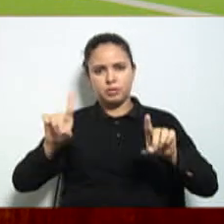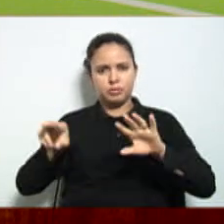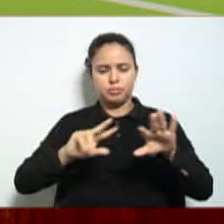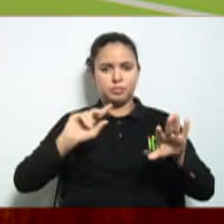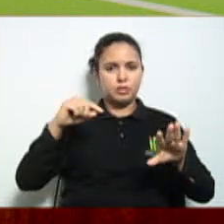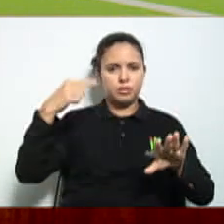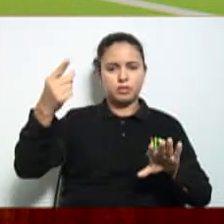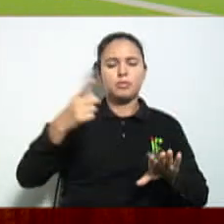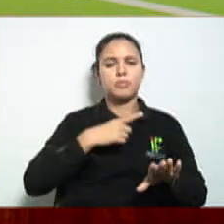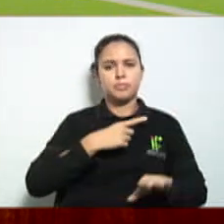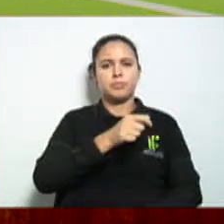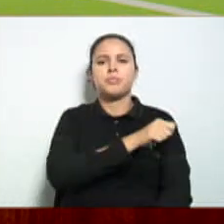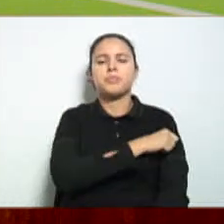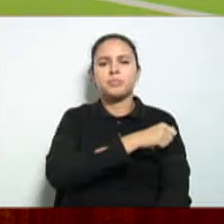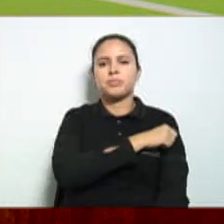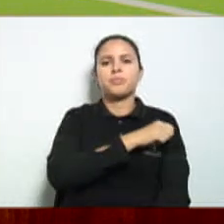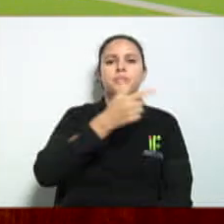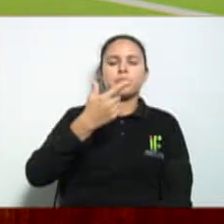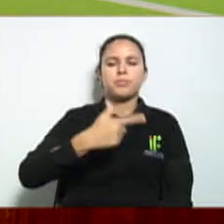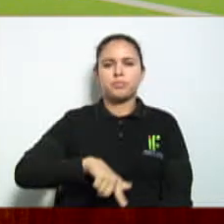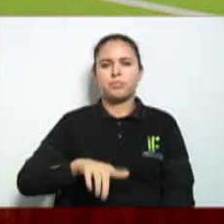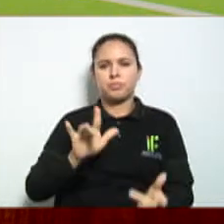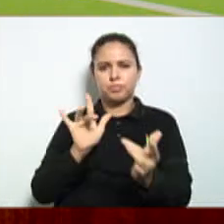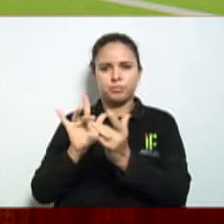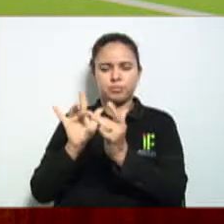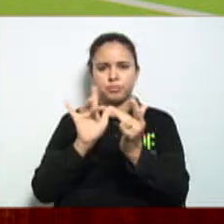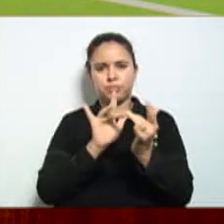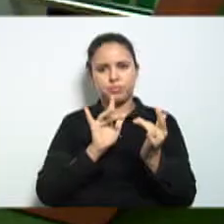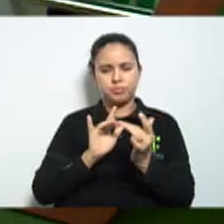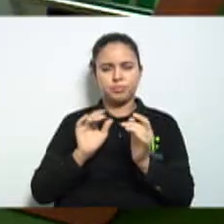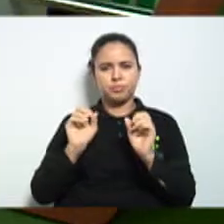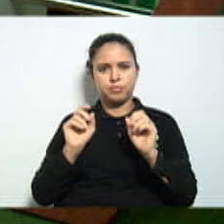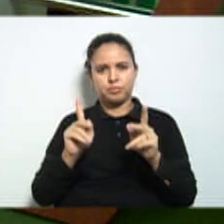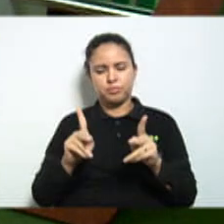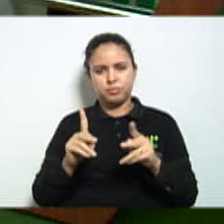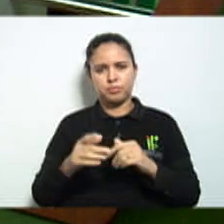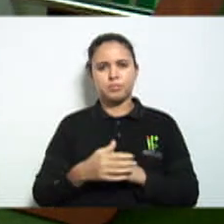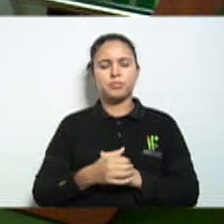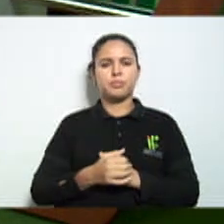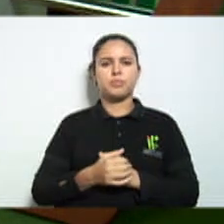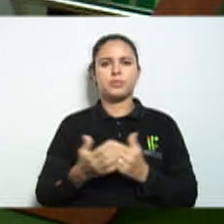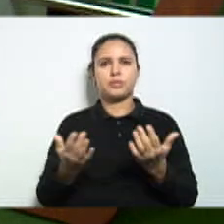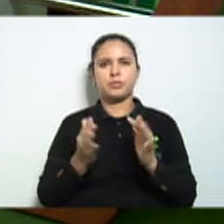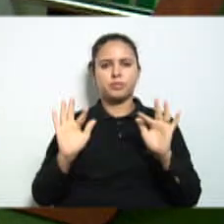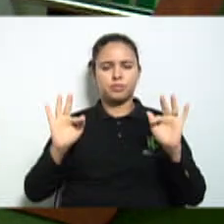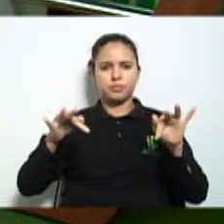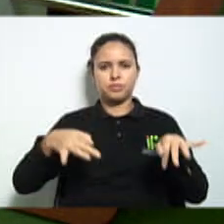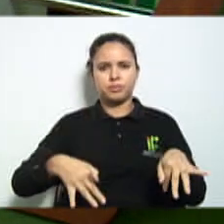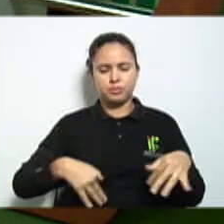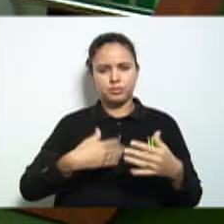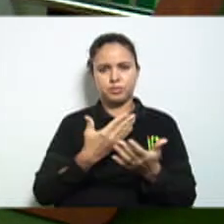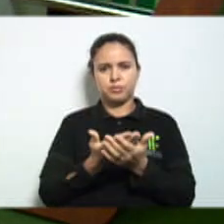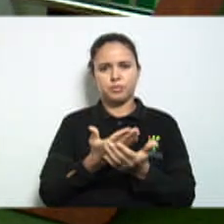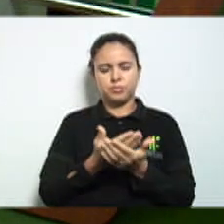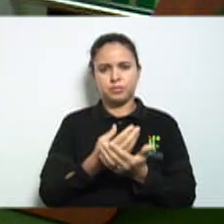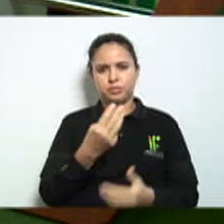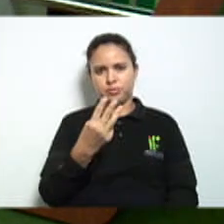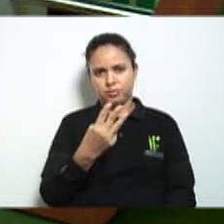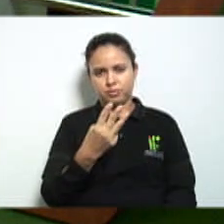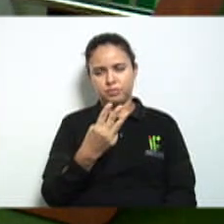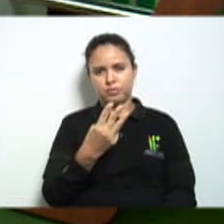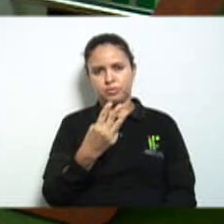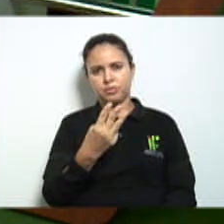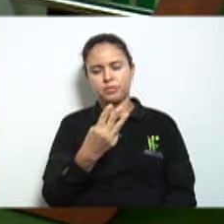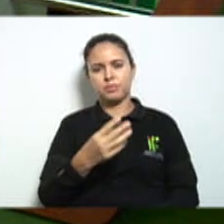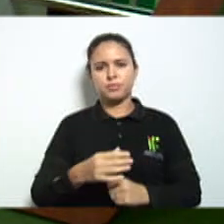nossos alunos novamente interagindo aí conosco. Ok, então finalizamos aqui a nossa